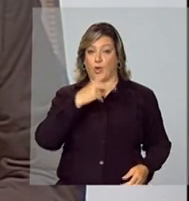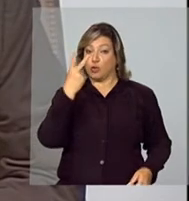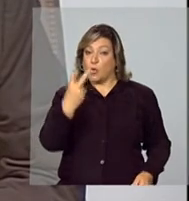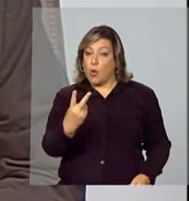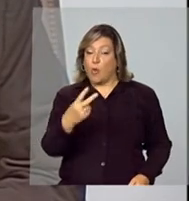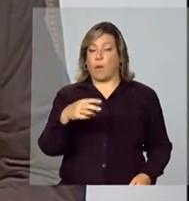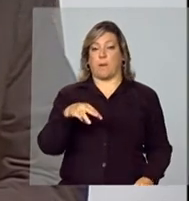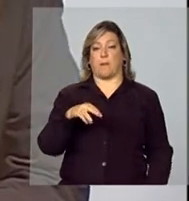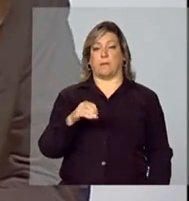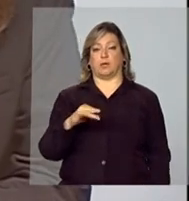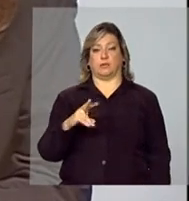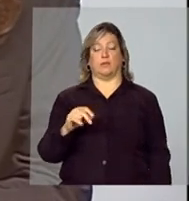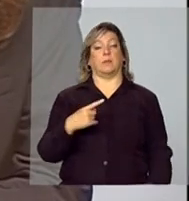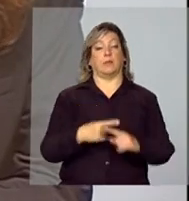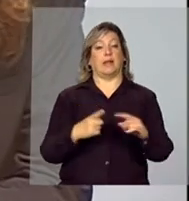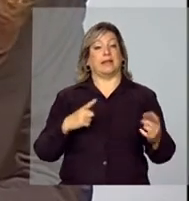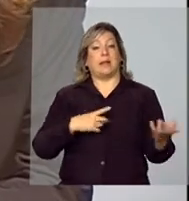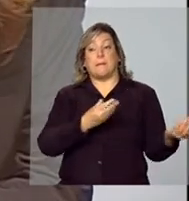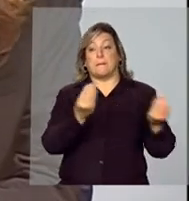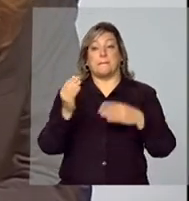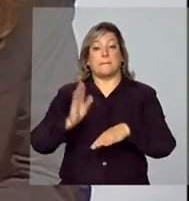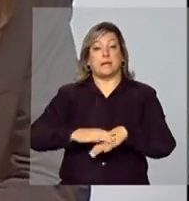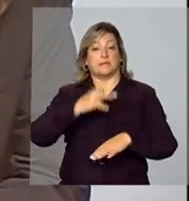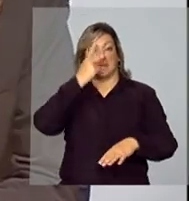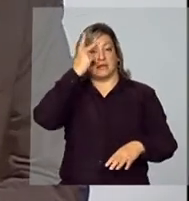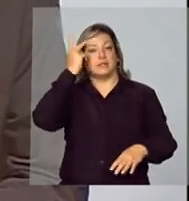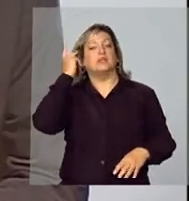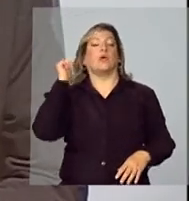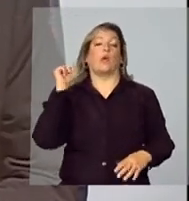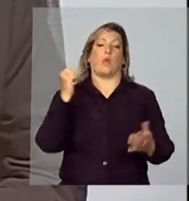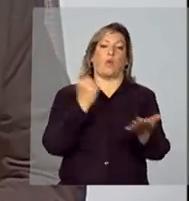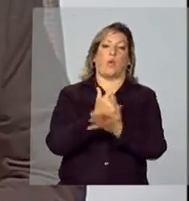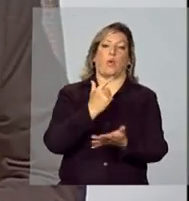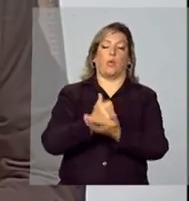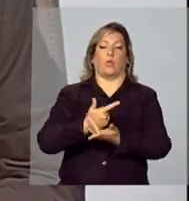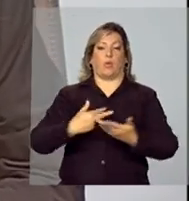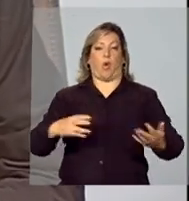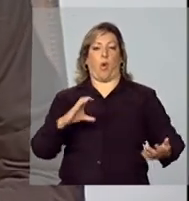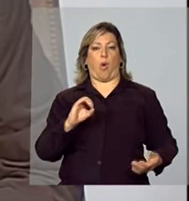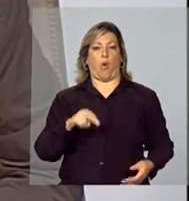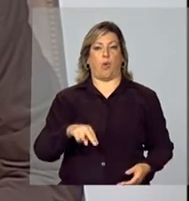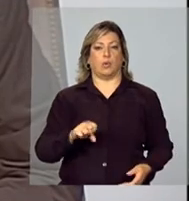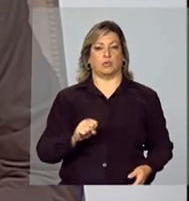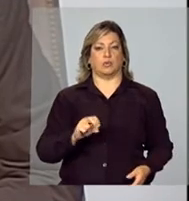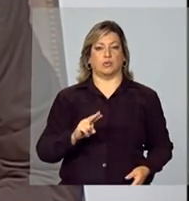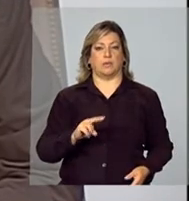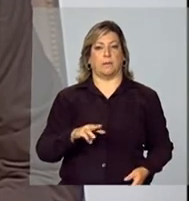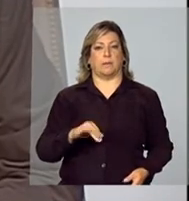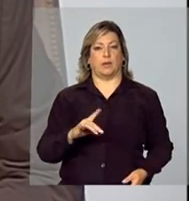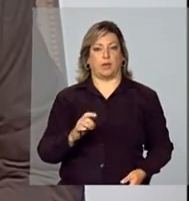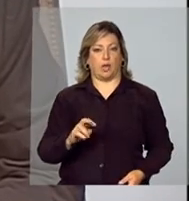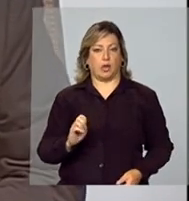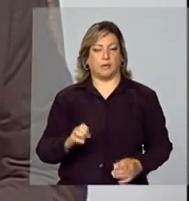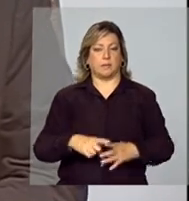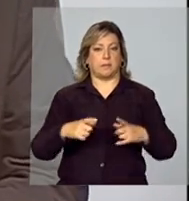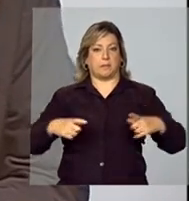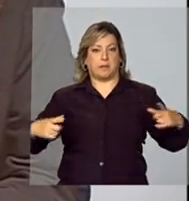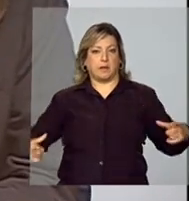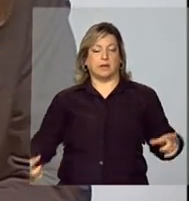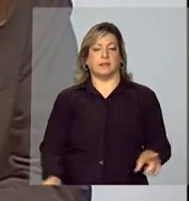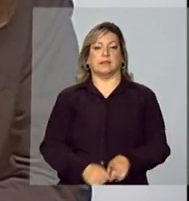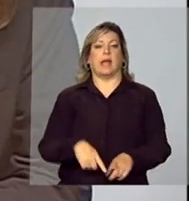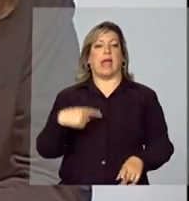primeiro tem mais consumidores consumindo e fatalmente Eles procuram os órgãos de defesa do consumidor para